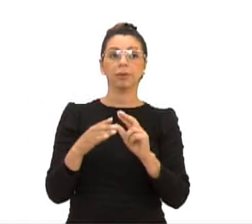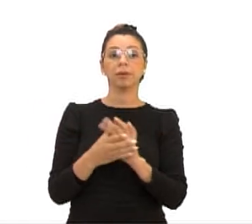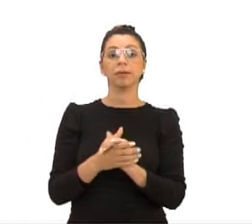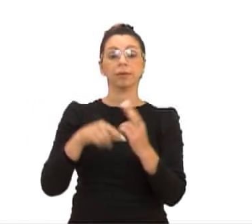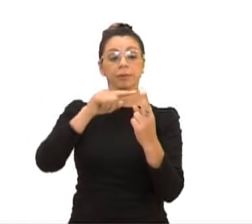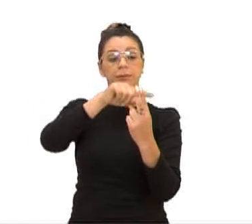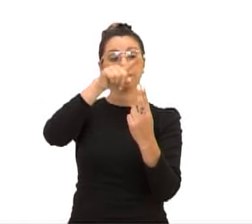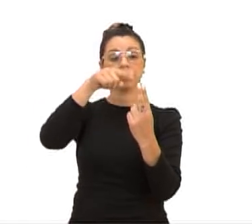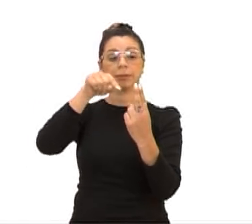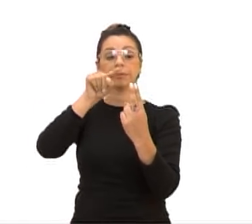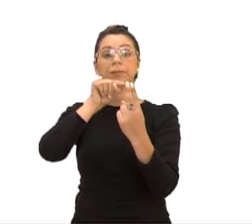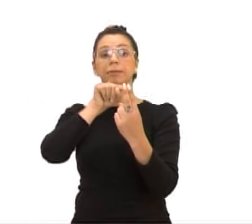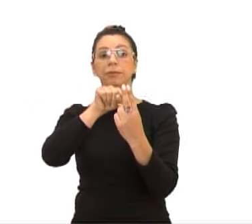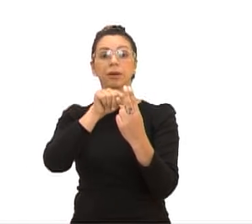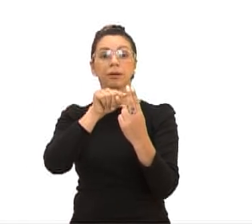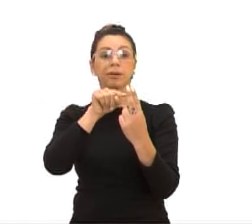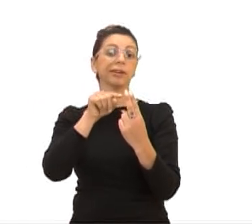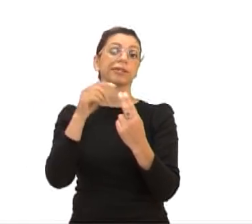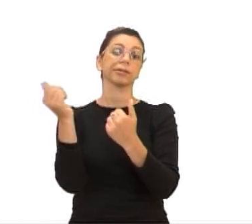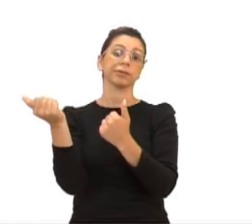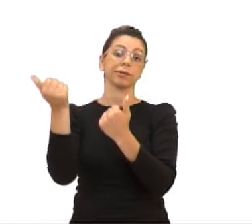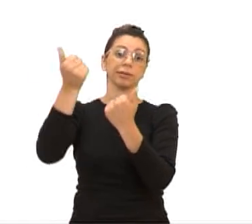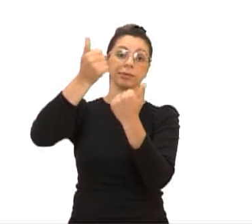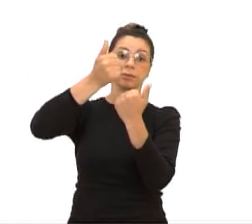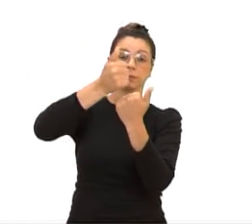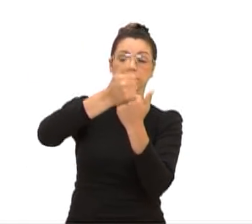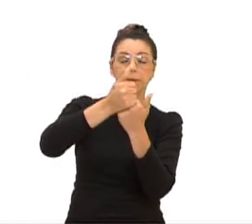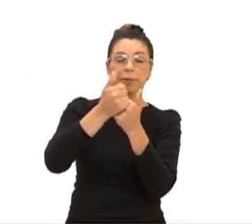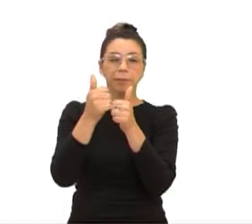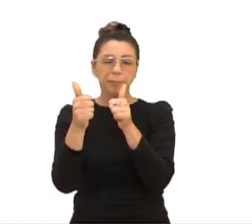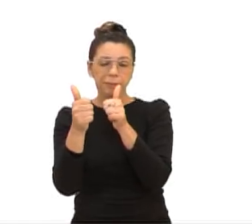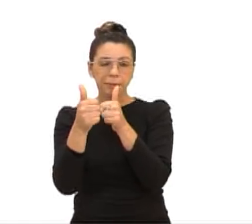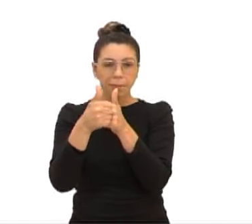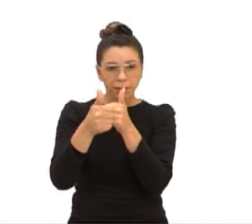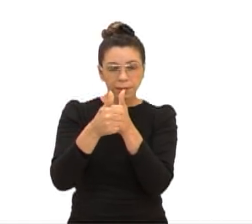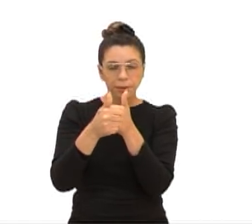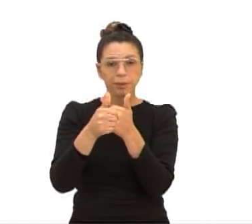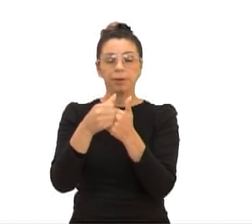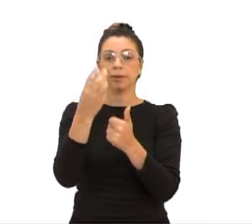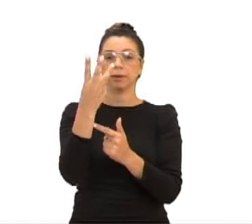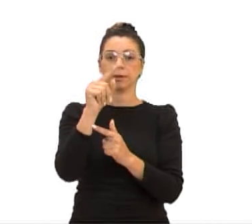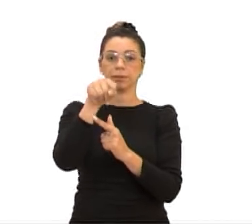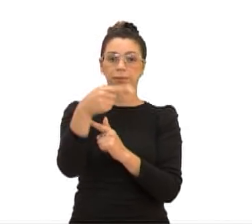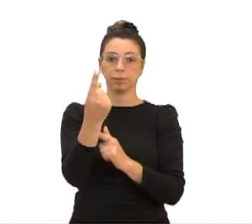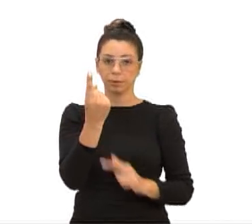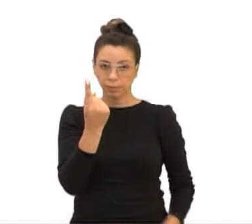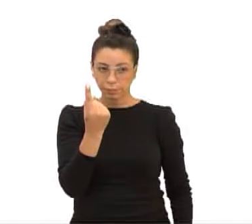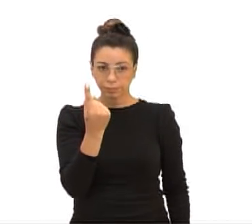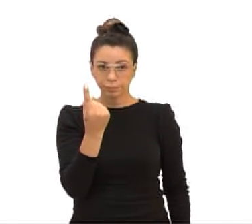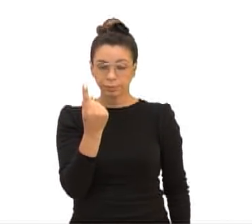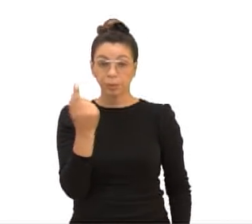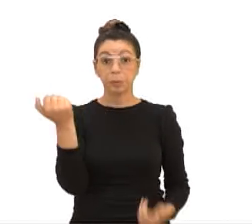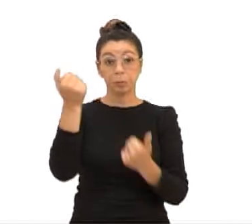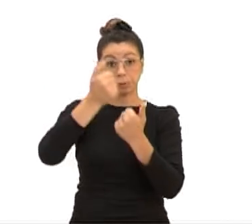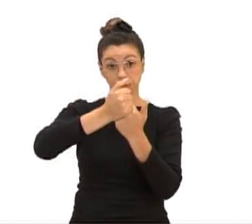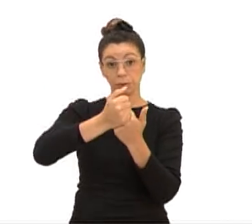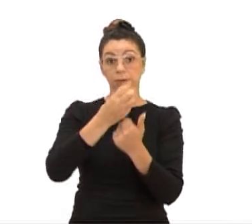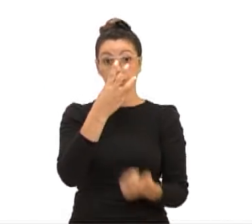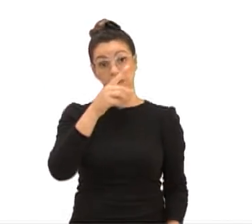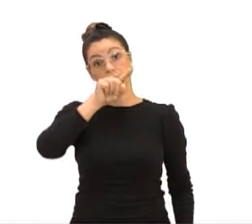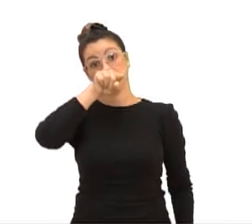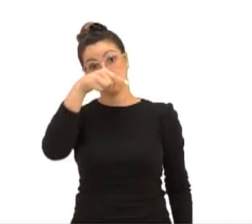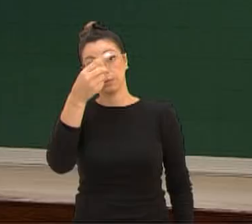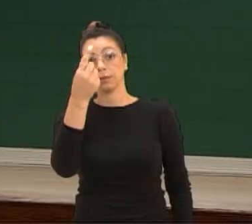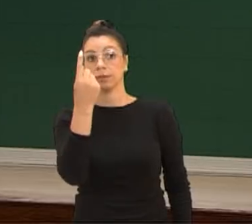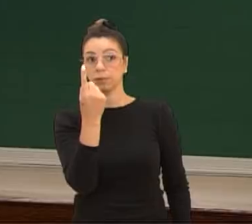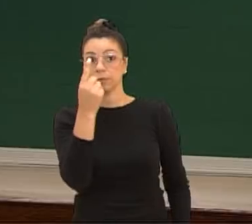π, nesse exercício, ele arredondou, ele aproximou para 3,1. Então, nós vamos substituir por